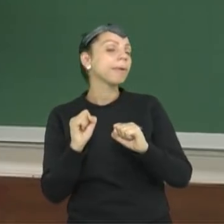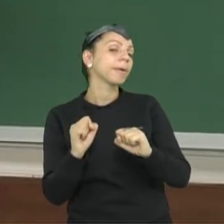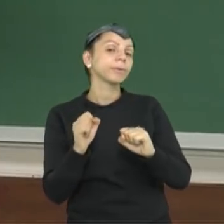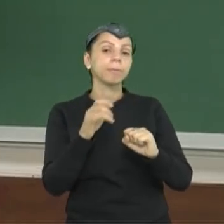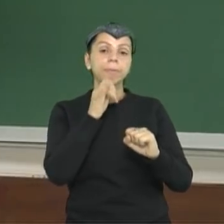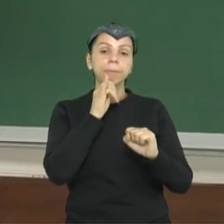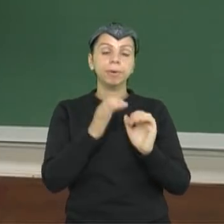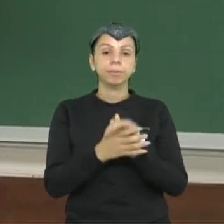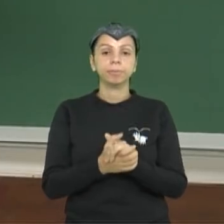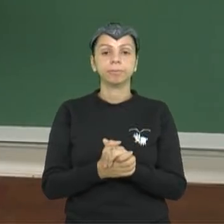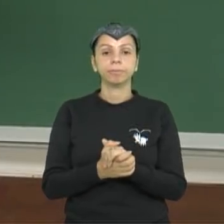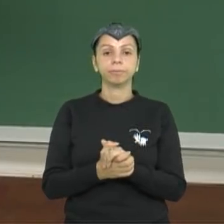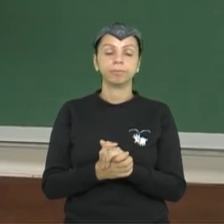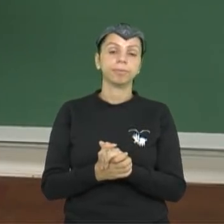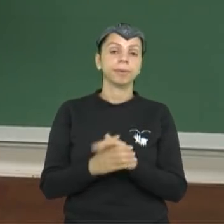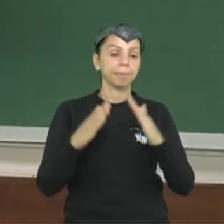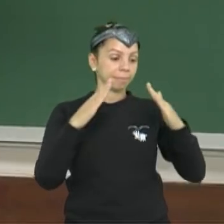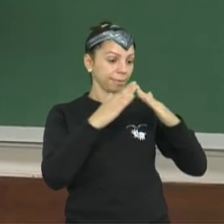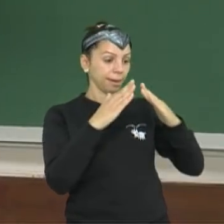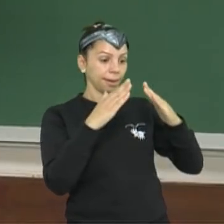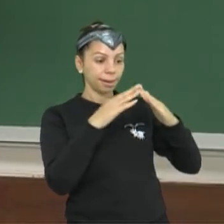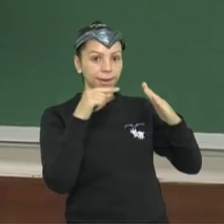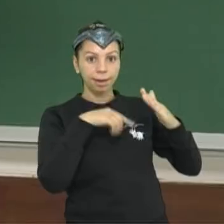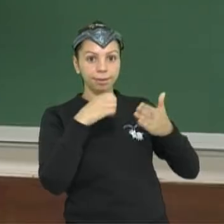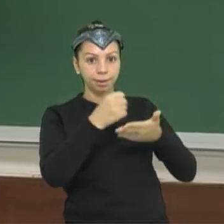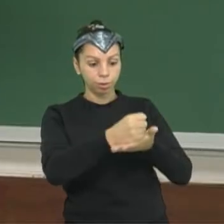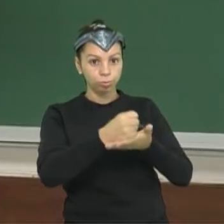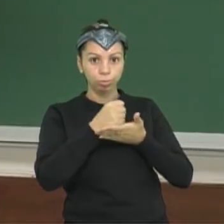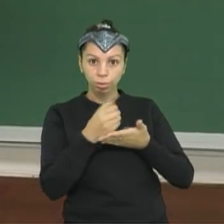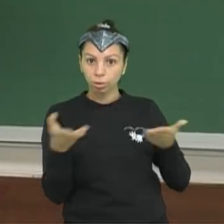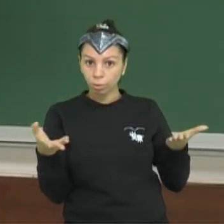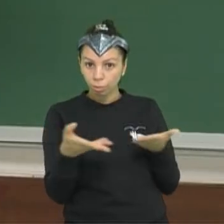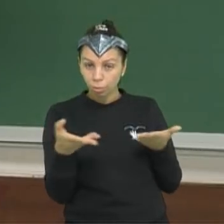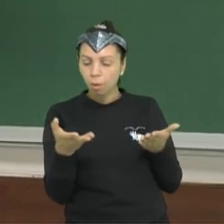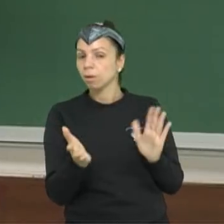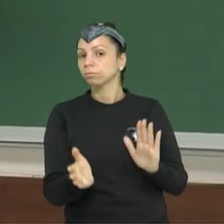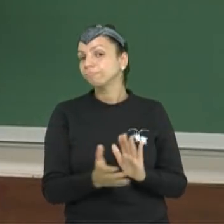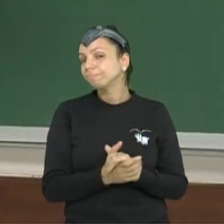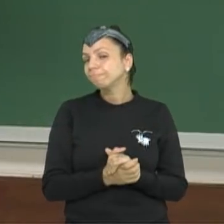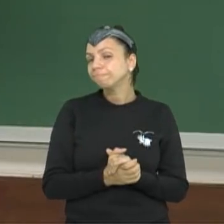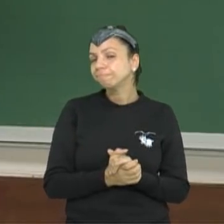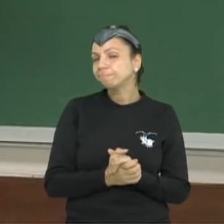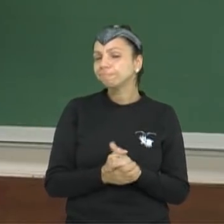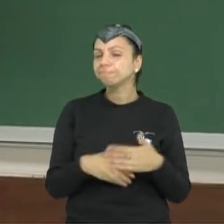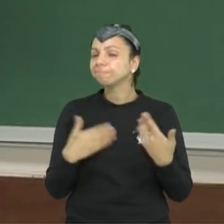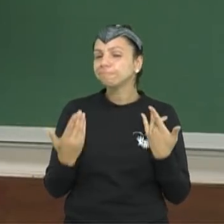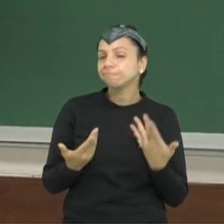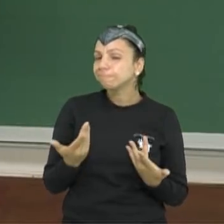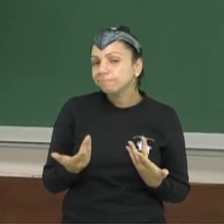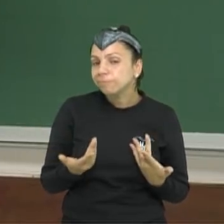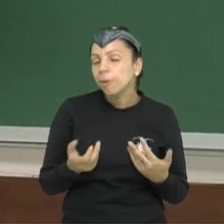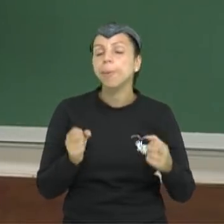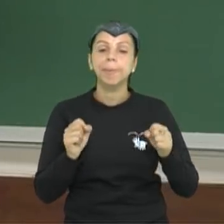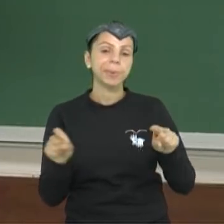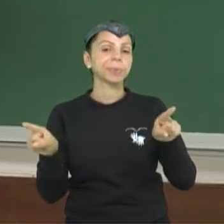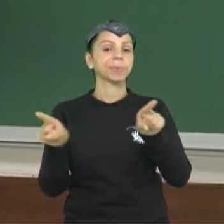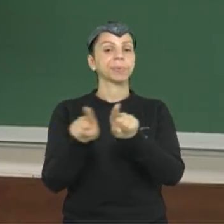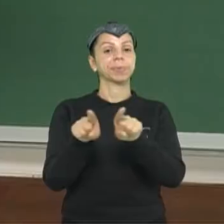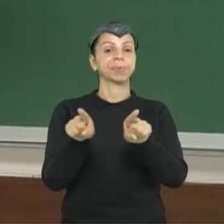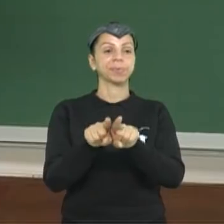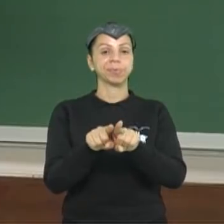quem está aqui na minha casa me ajudando nesse momento? Será que pode ser, de